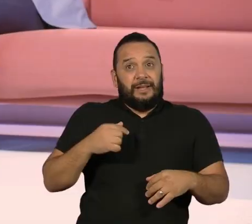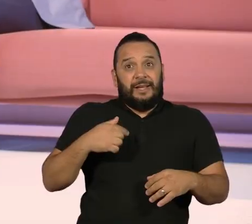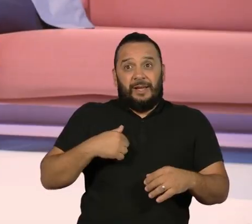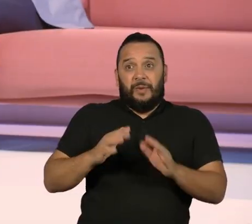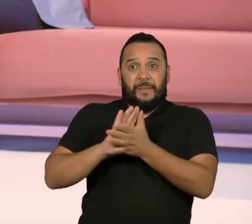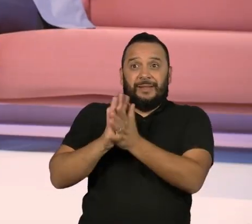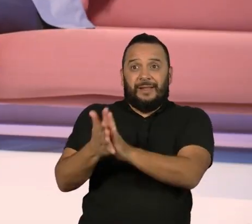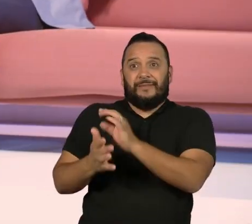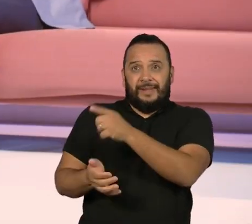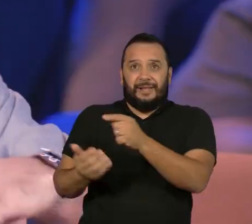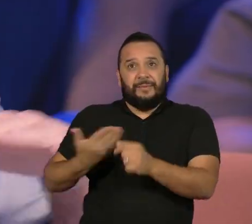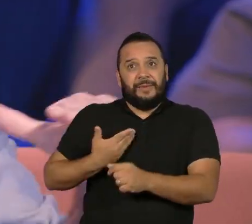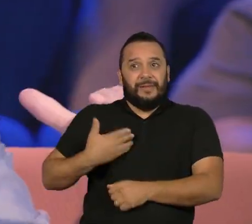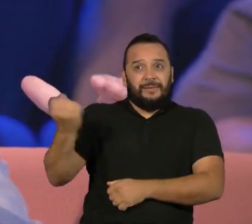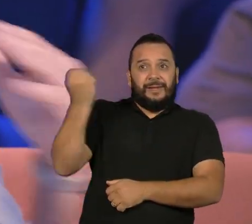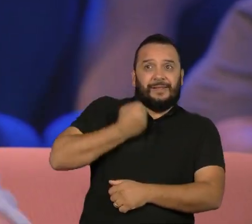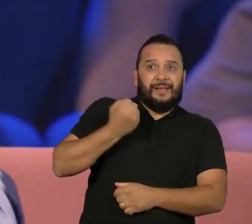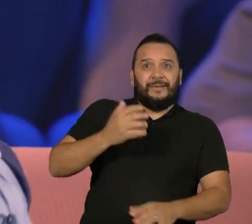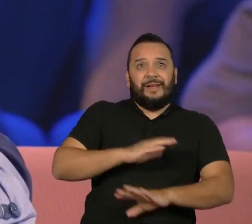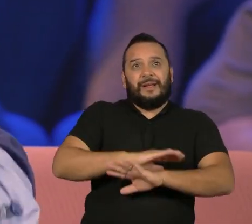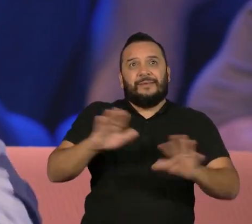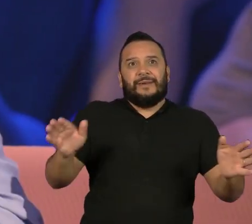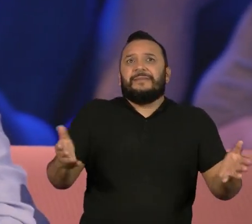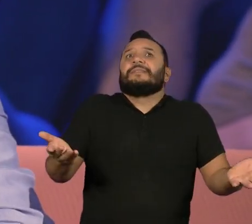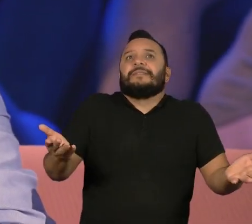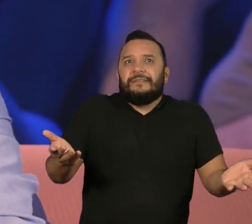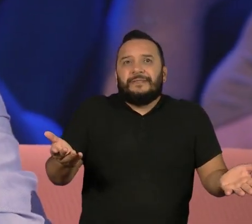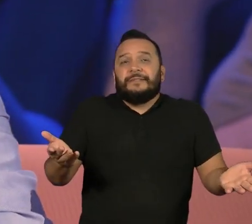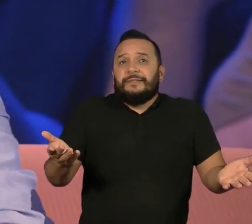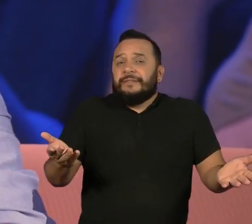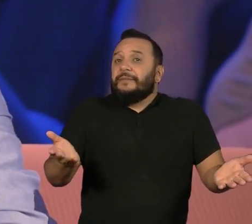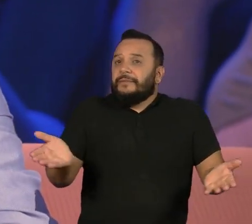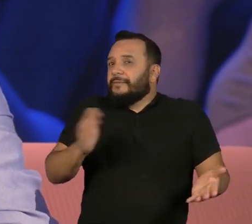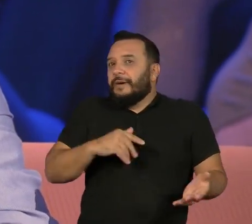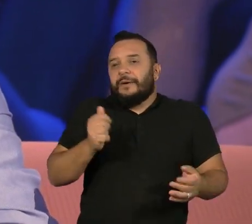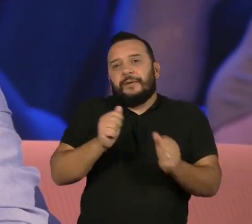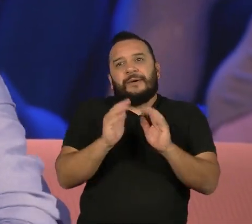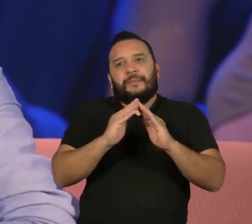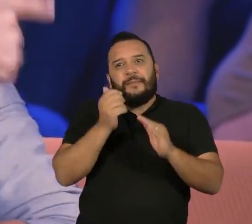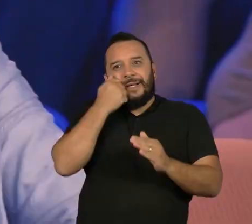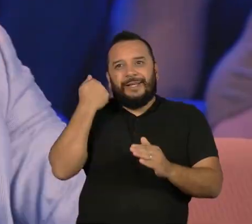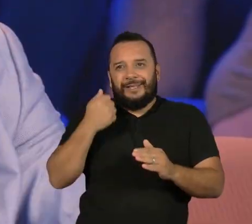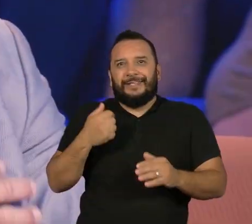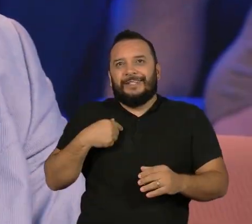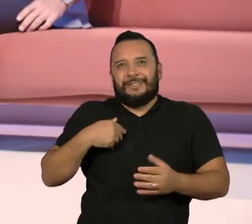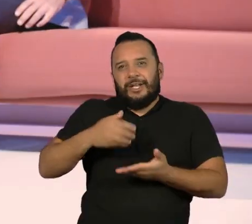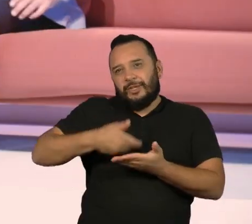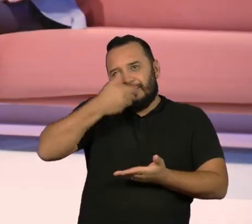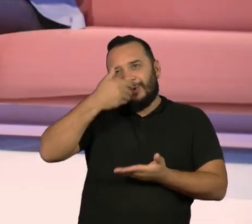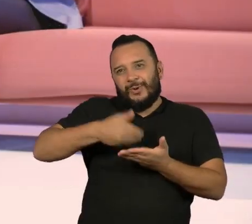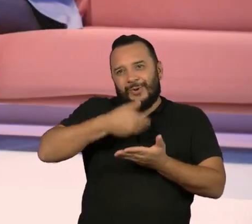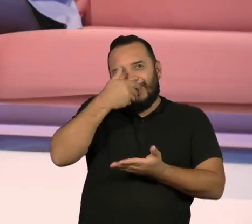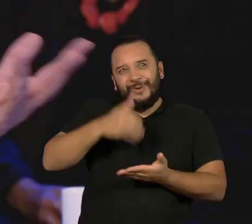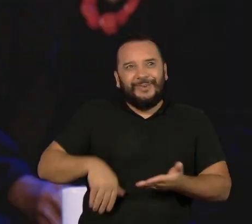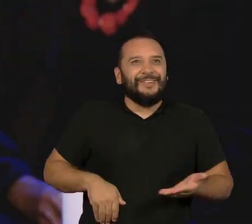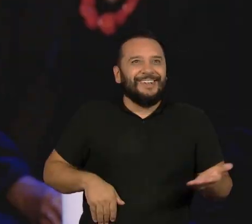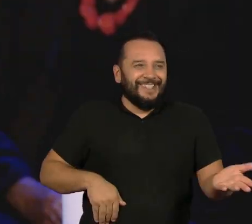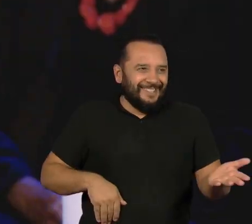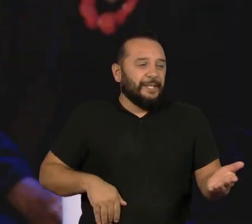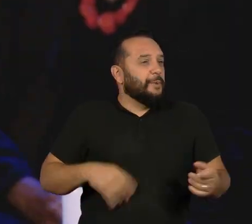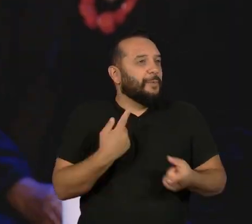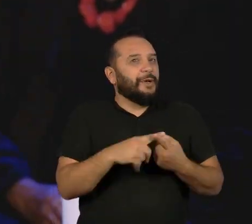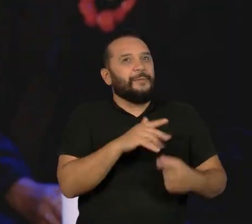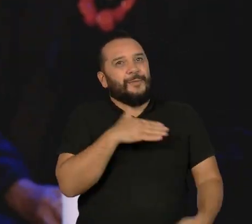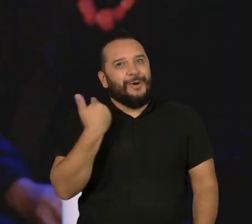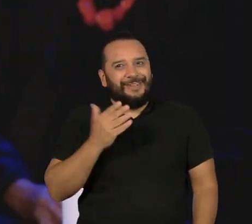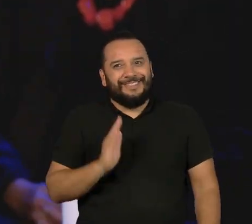matava e aí vinha um amigo dele e me matava, aí a gente acabava, a gente já falava, vamos pra padaria tomar uma sopa? Aí a gente ia pra padaria tomar uma sopinha. Depois de